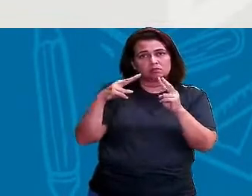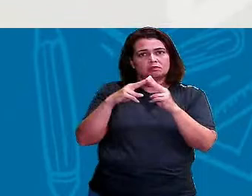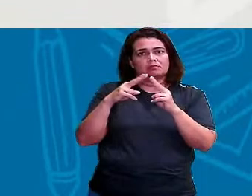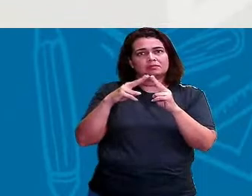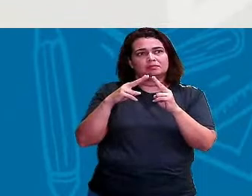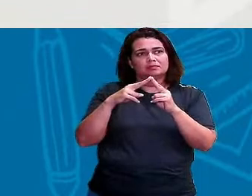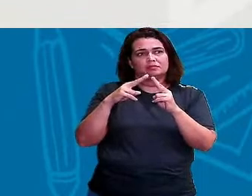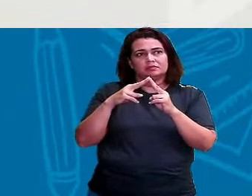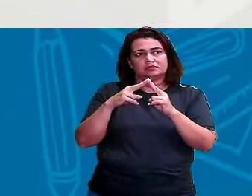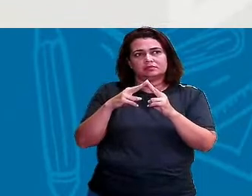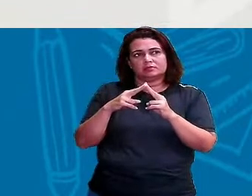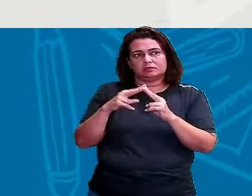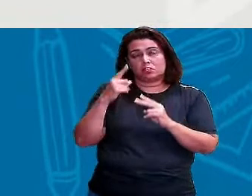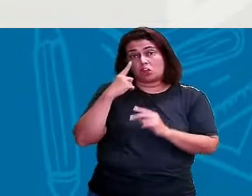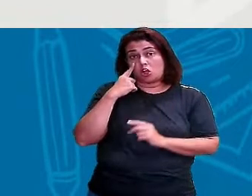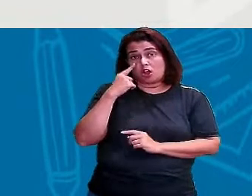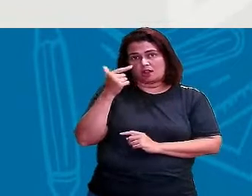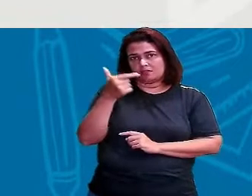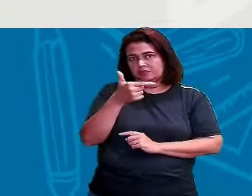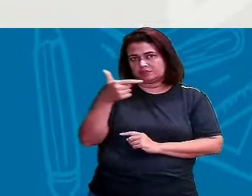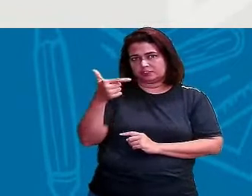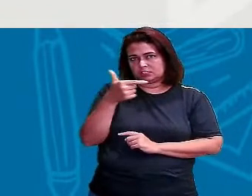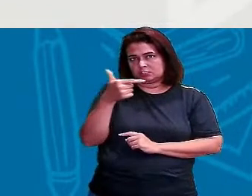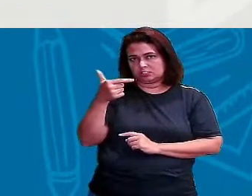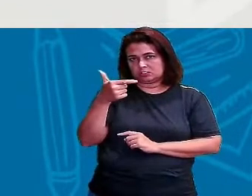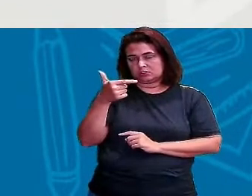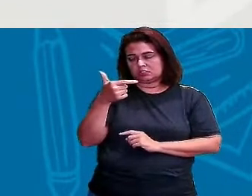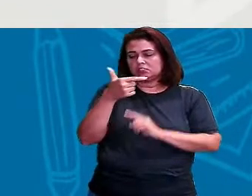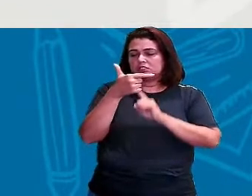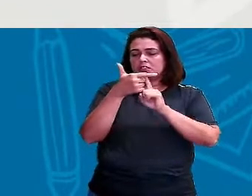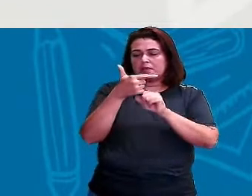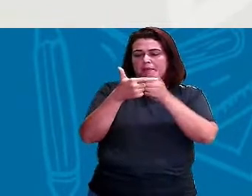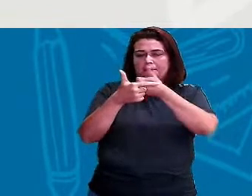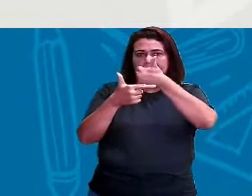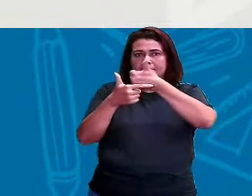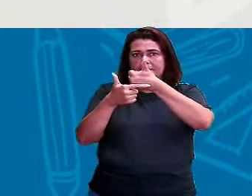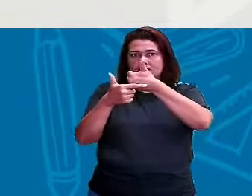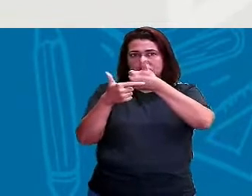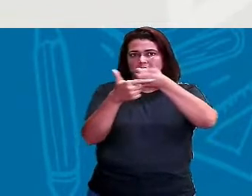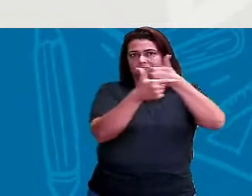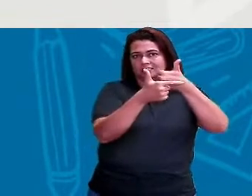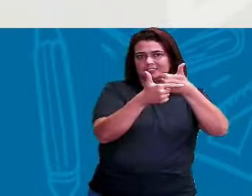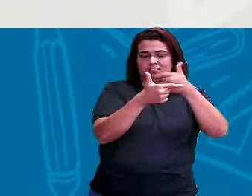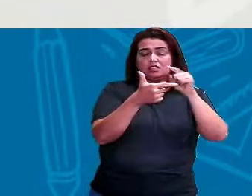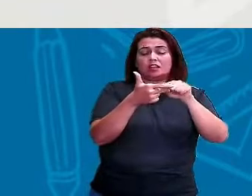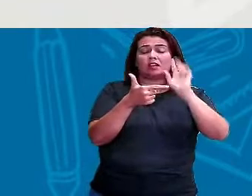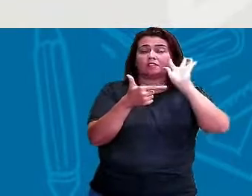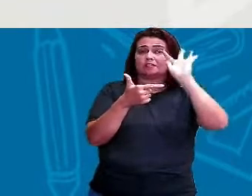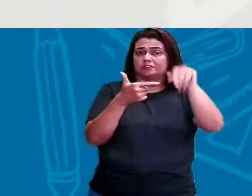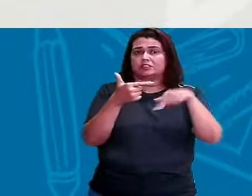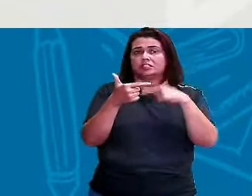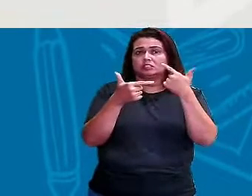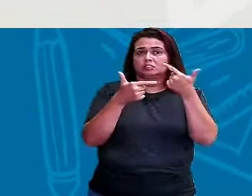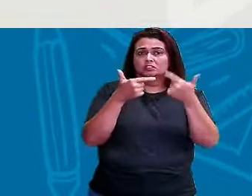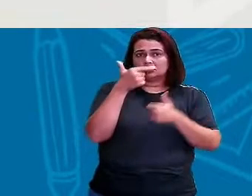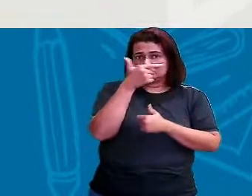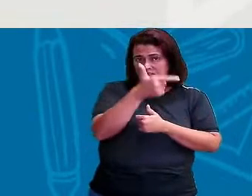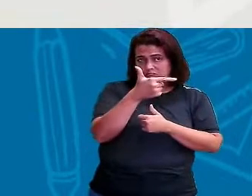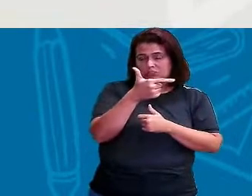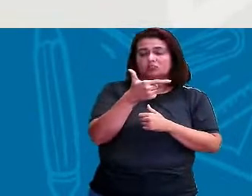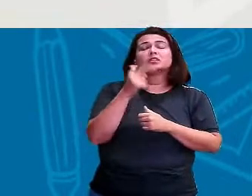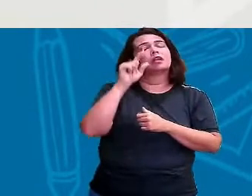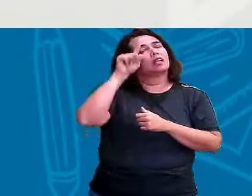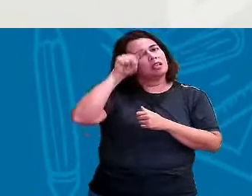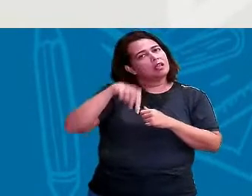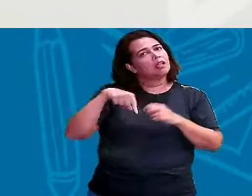professora? Olha o número 22, aquele último número que a gente circulou. Não termina em 2? Então, se ele termina